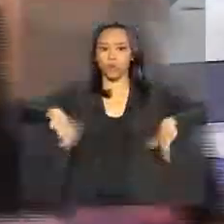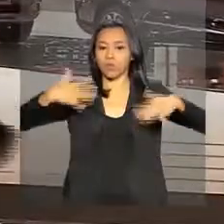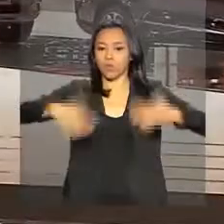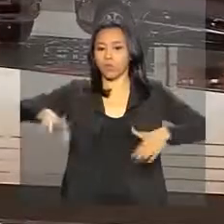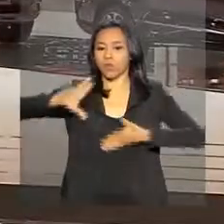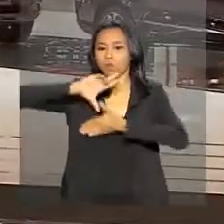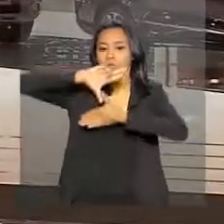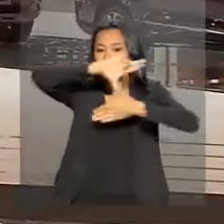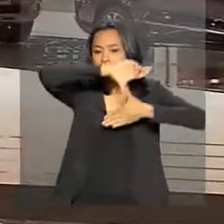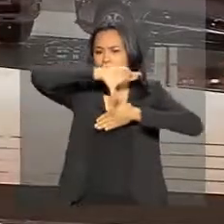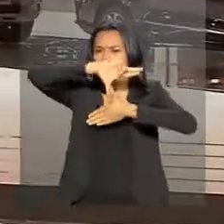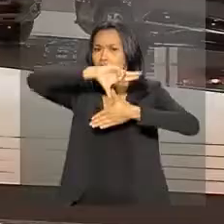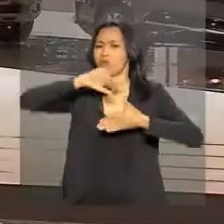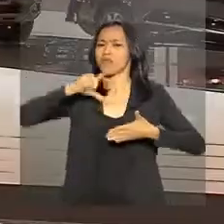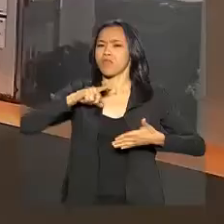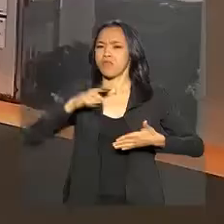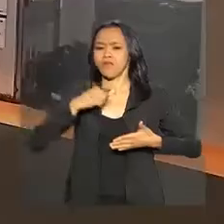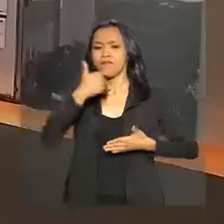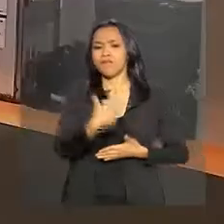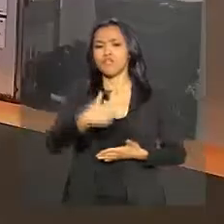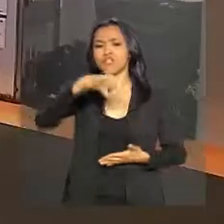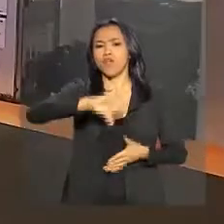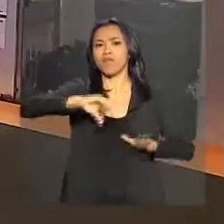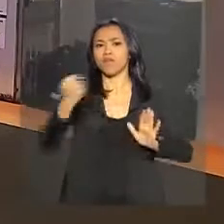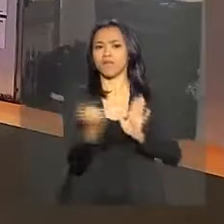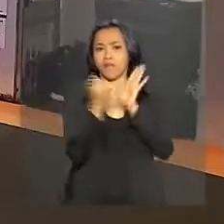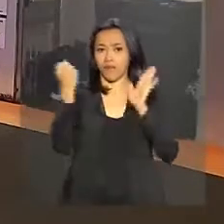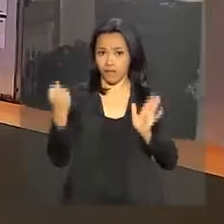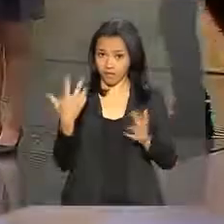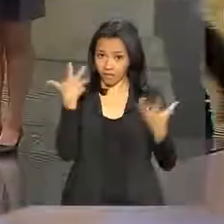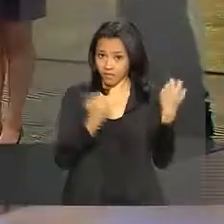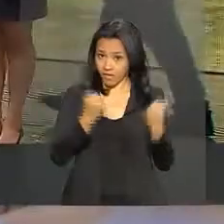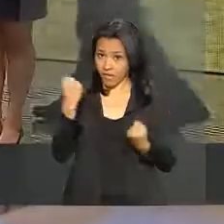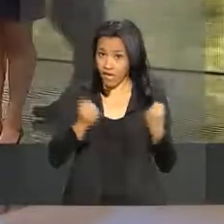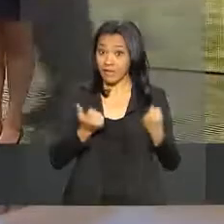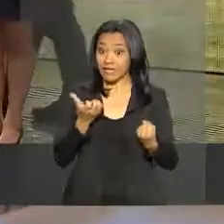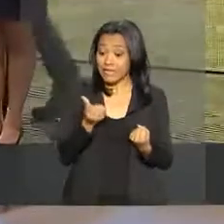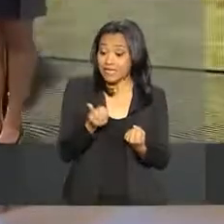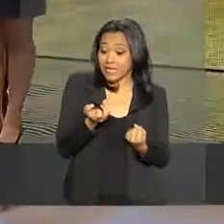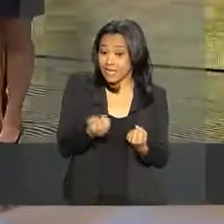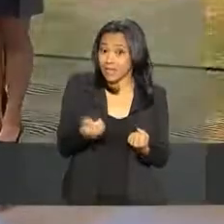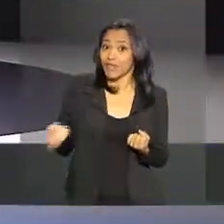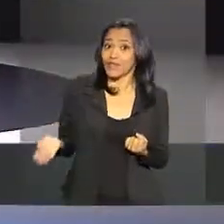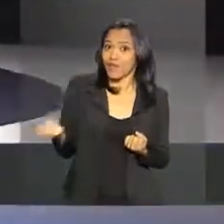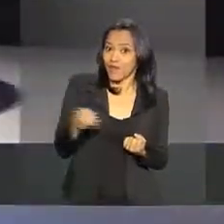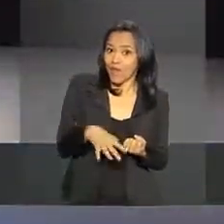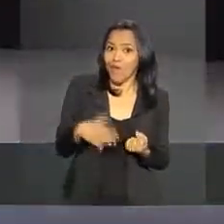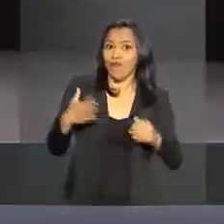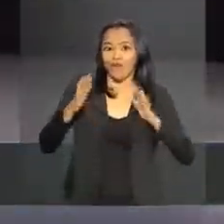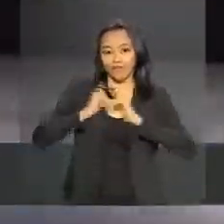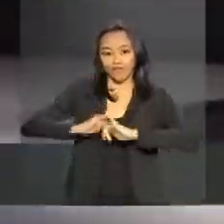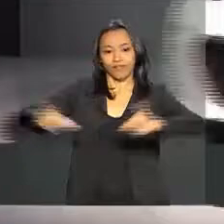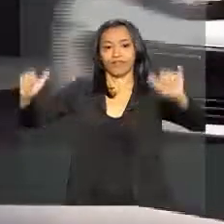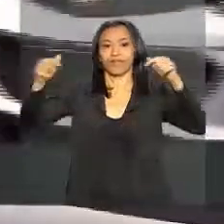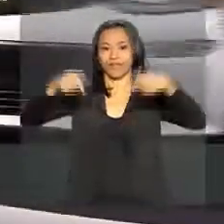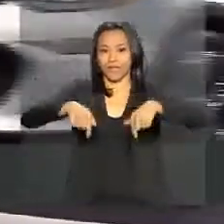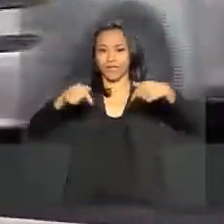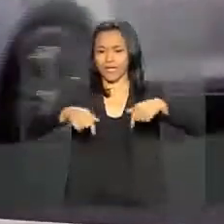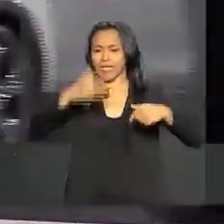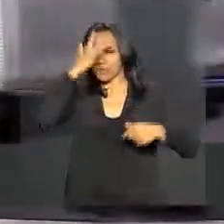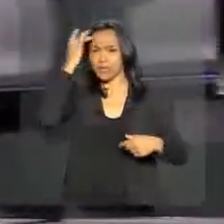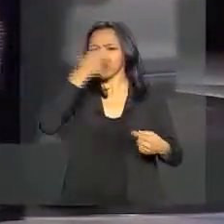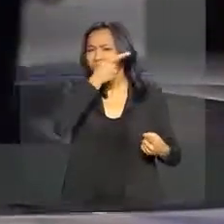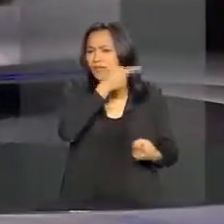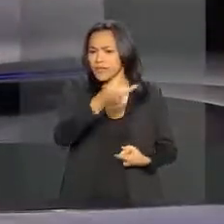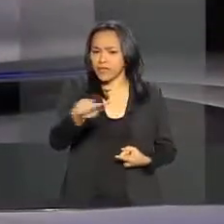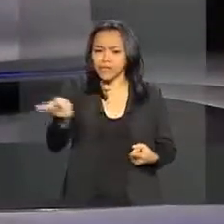Aqui estão reunidas 29 marcas e mais de 60 lançamentos. Até o dia 18 de novembro, os visitantes vão poder